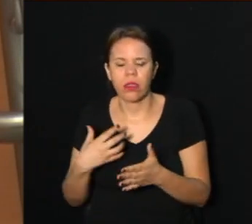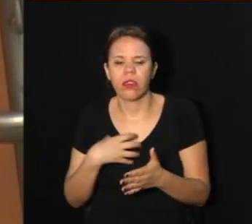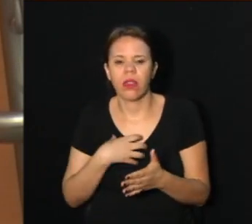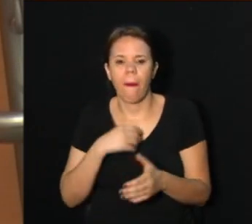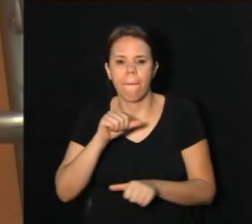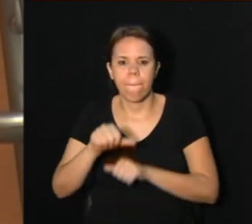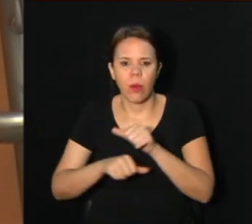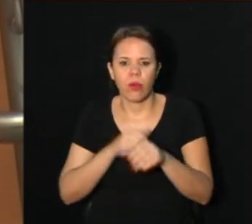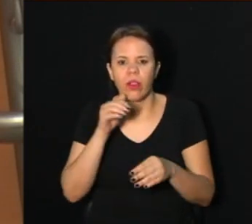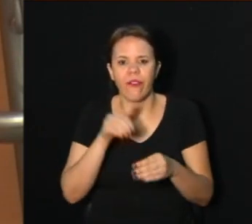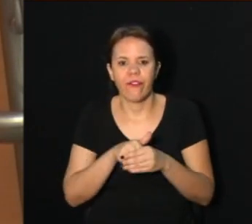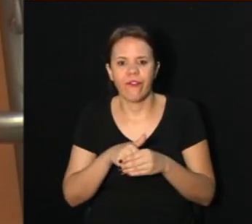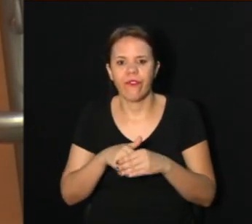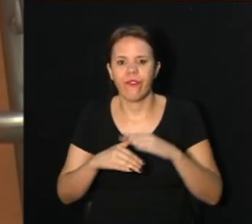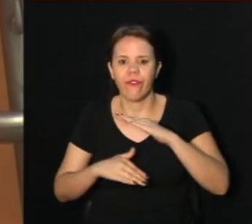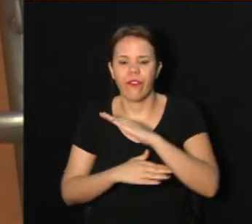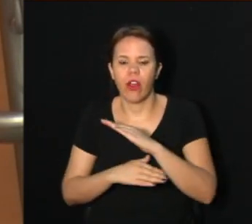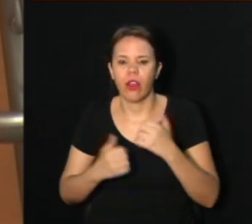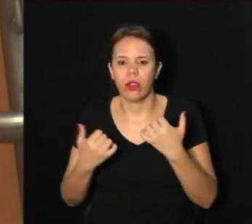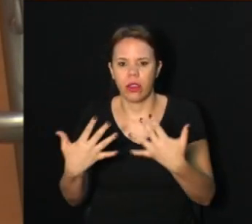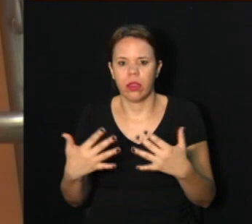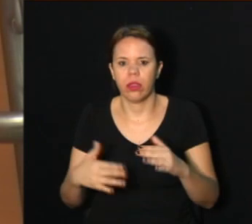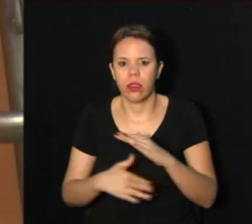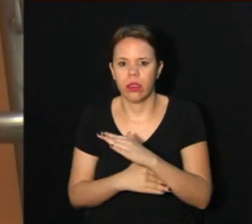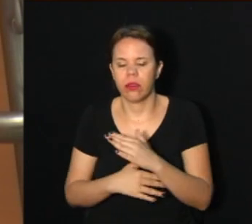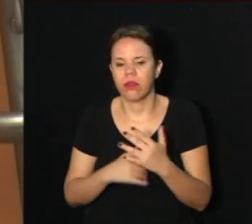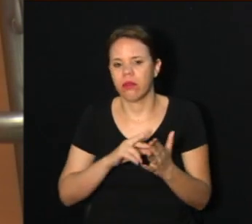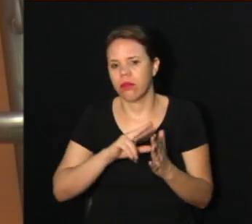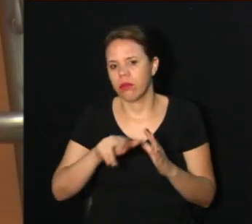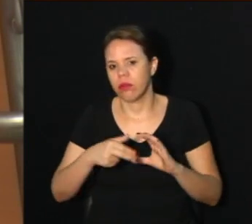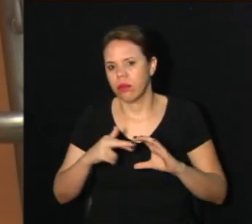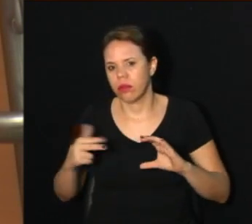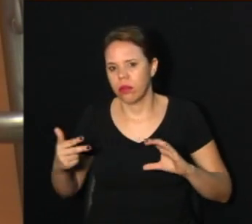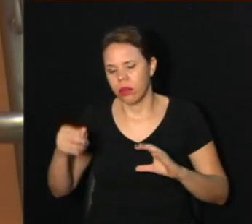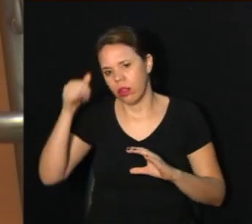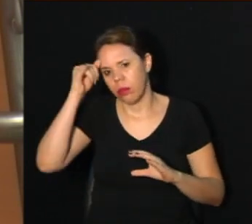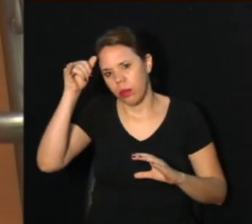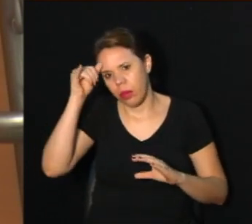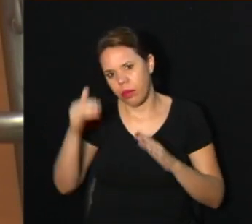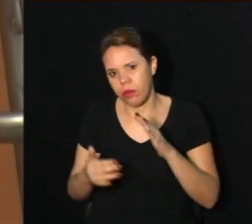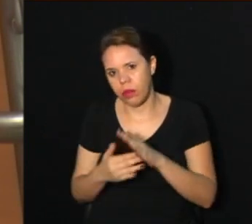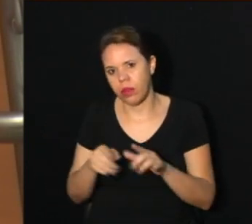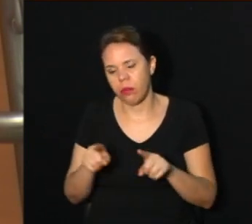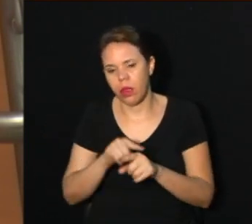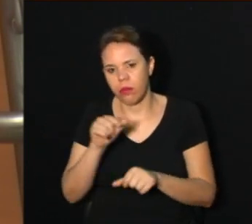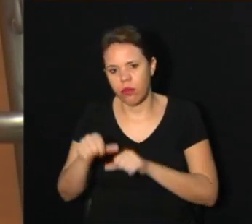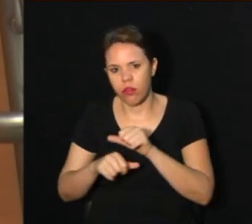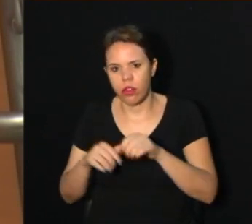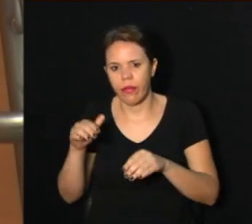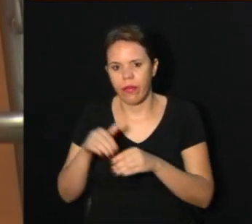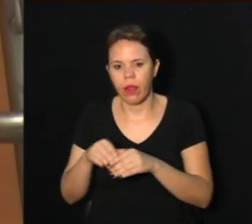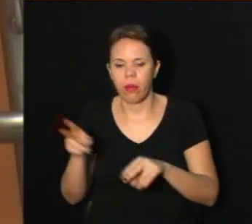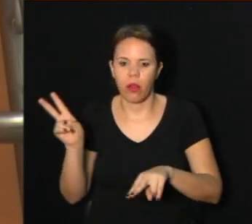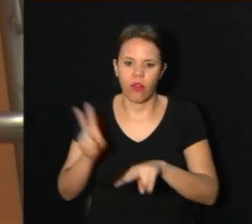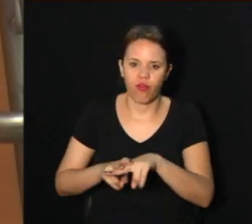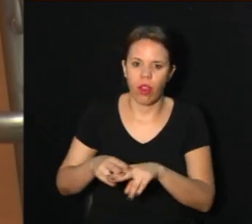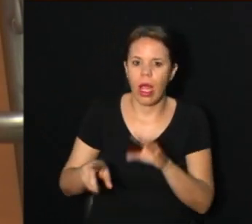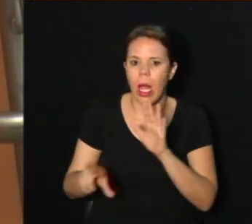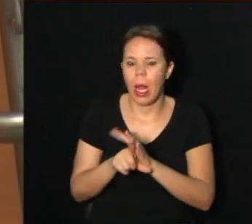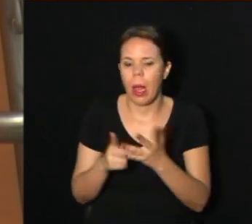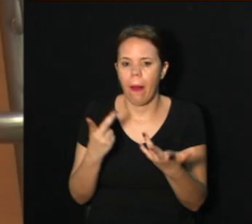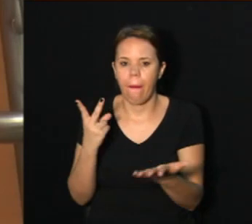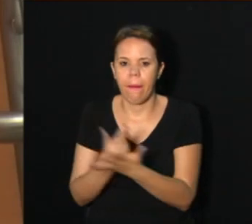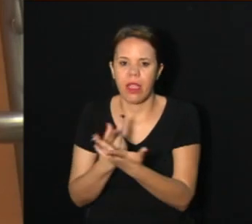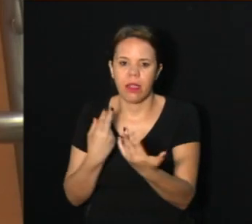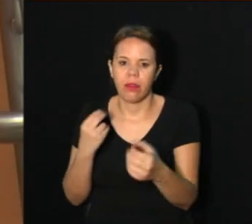voto no plenário, que muda voto na Câmara e promove o impeachment, que muda voto e põe alguém na cadeia, apesar da lei ser a mesma há tantos